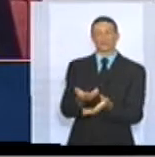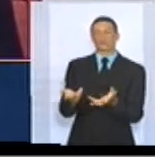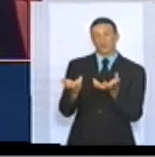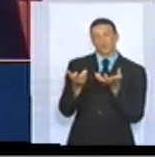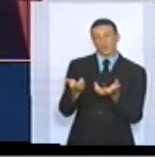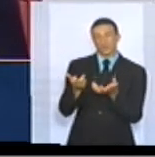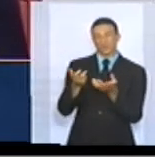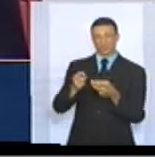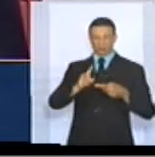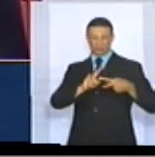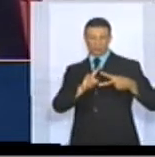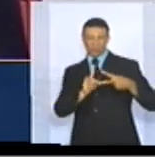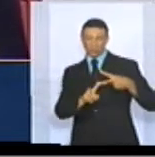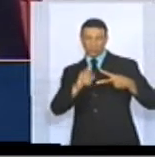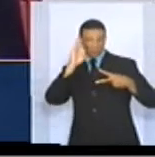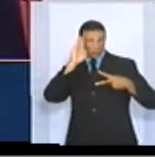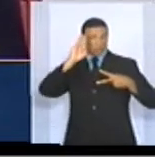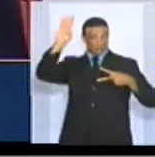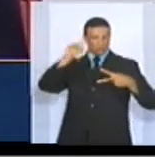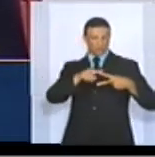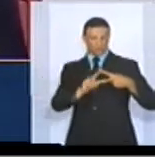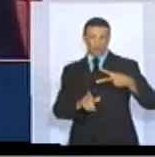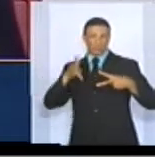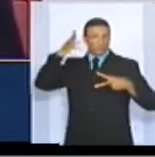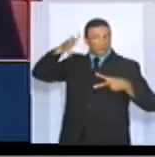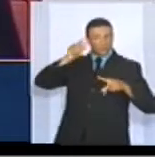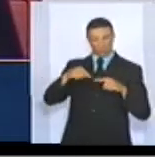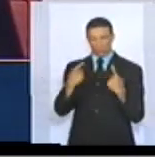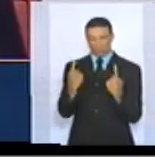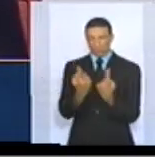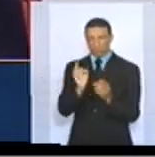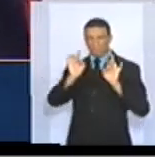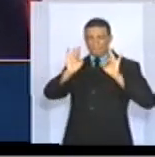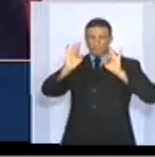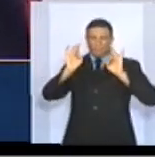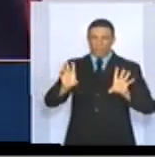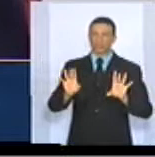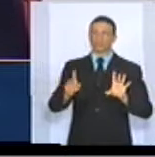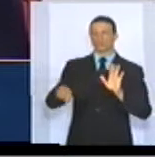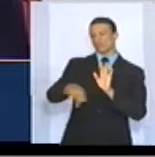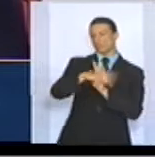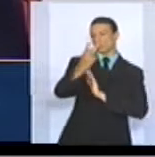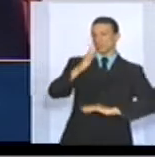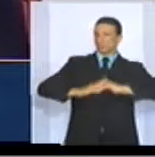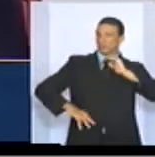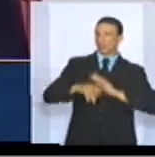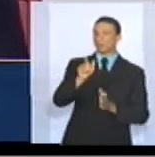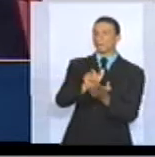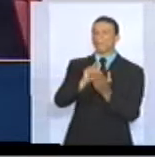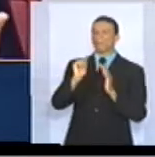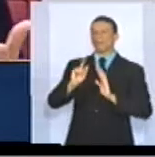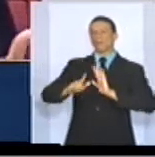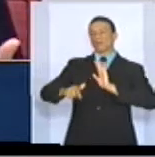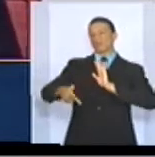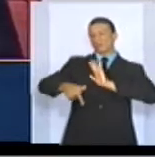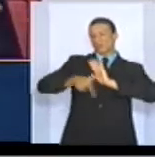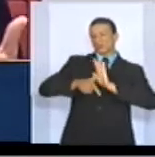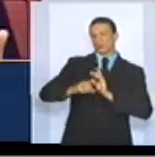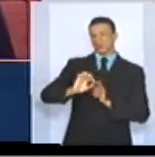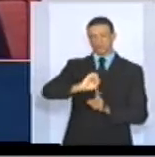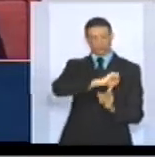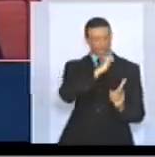duas ênfases, as audiências públicas cumprem, de fato, o papel de permitir essa